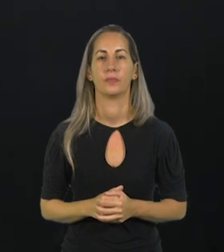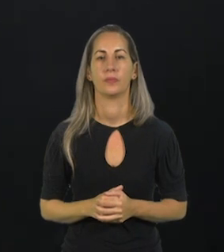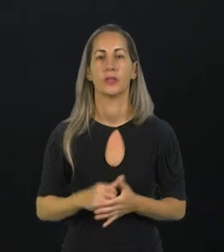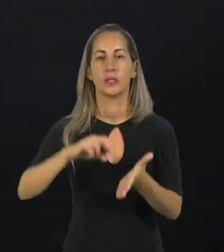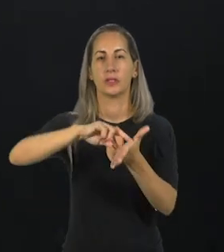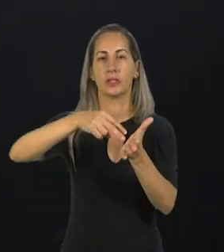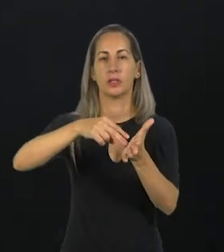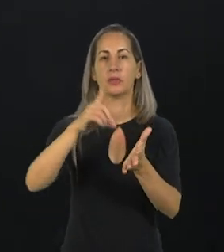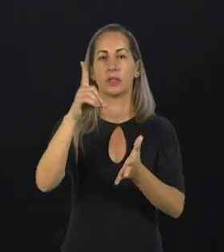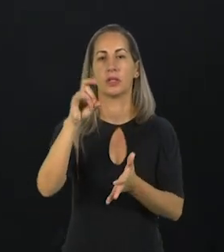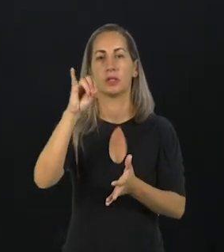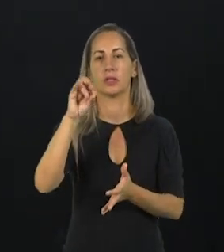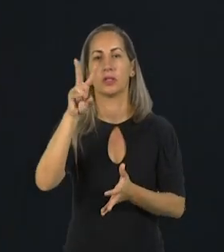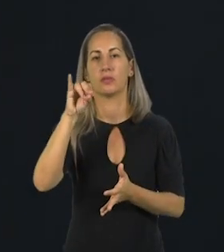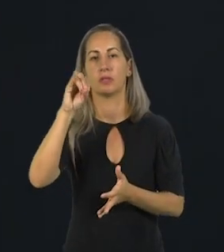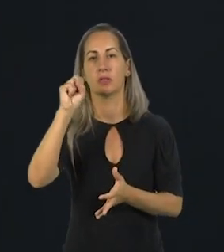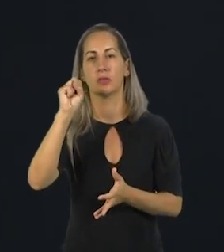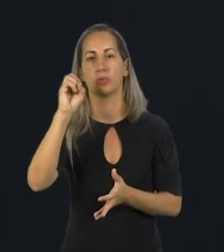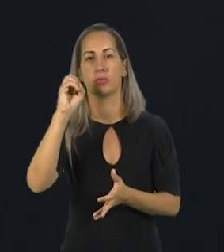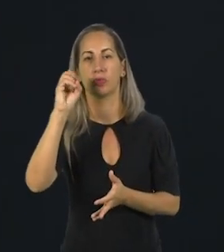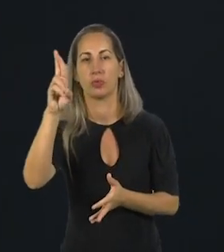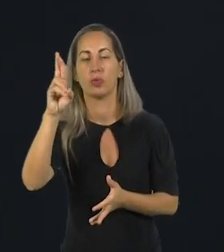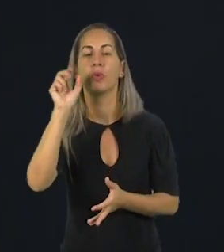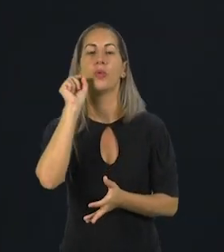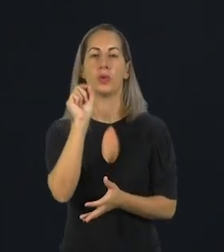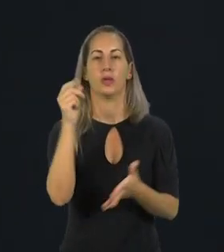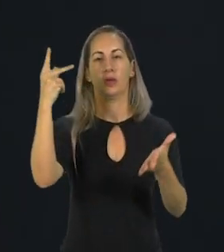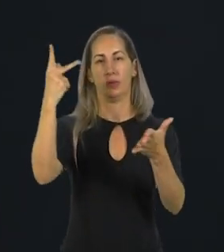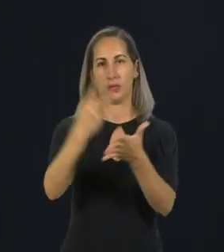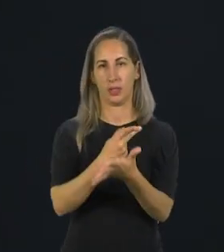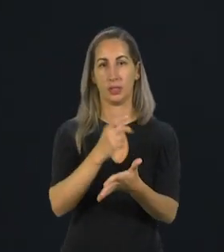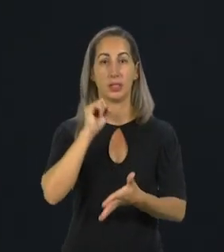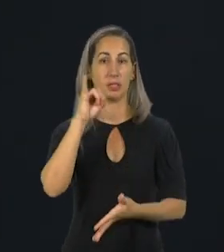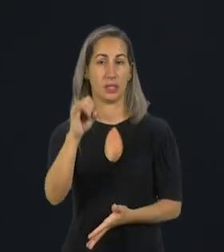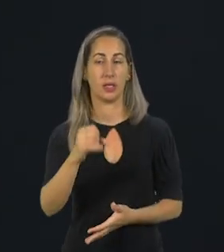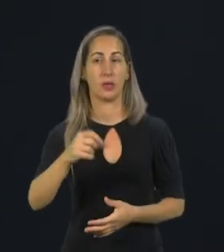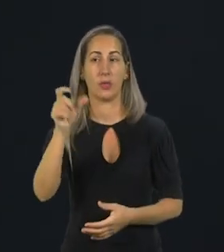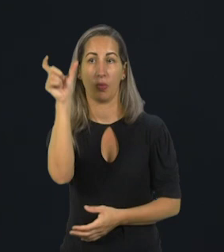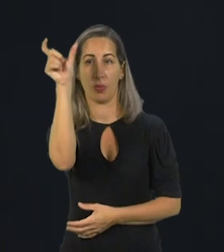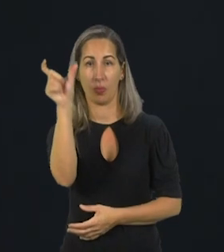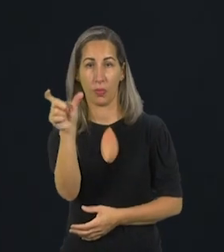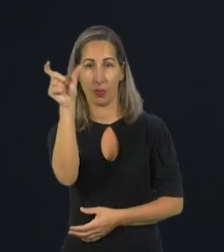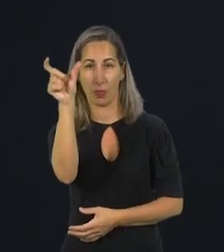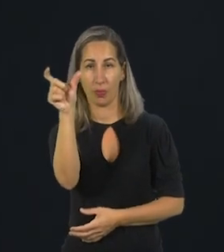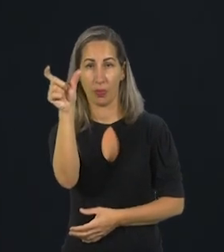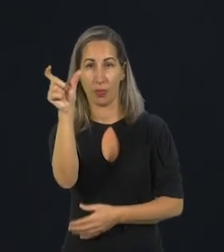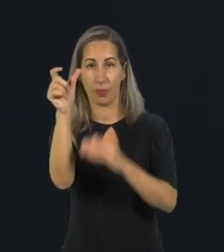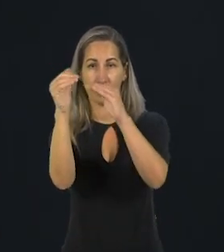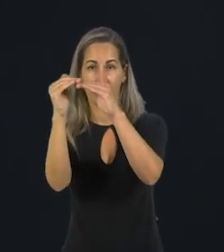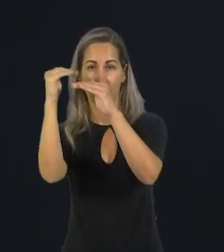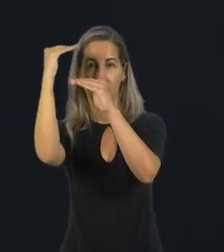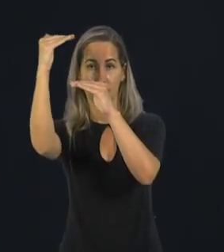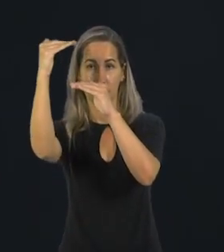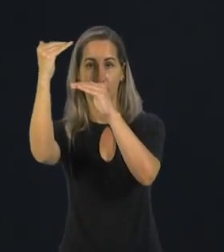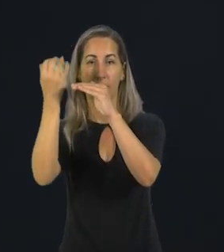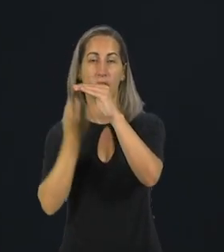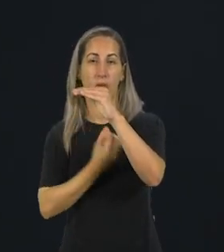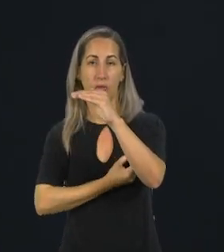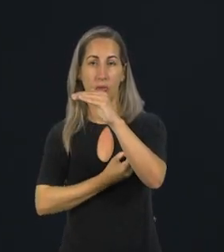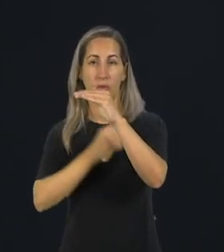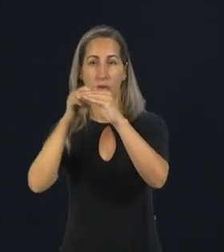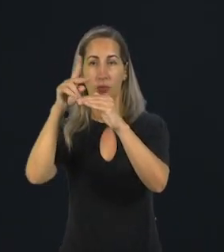equivale ao divisor. Então, o que acontece? Se o primeiro, o valor que está em cima, que é o